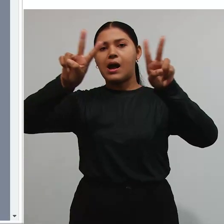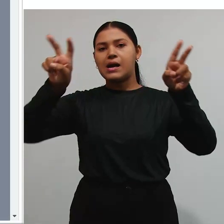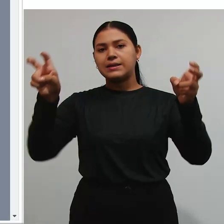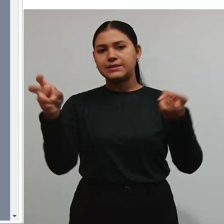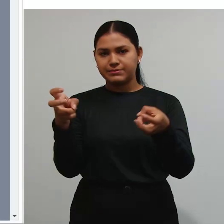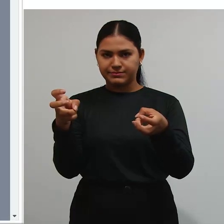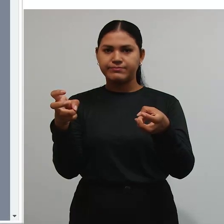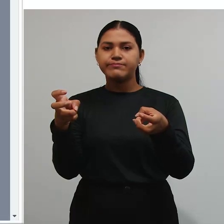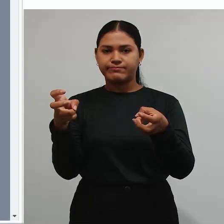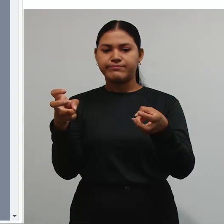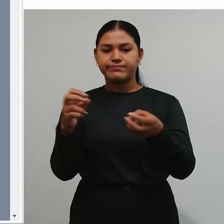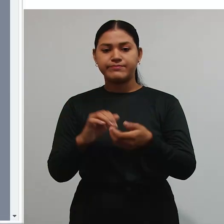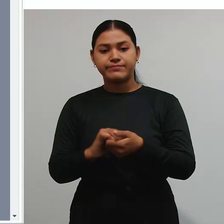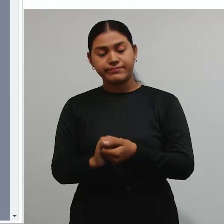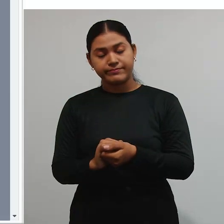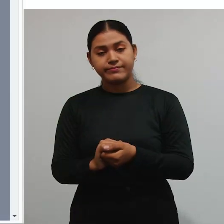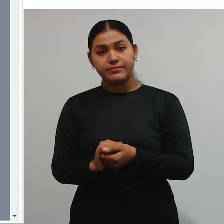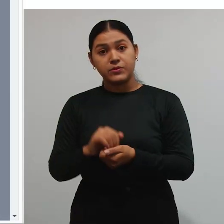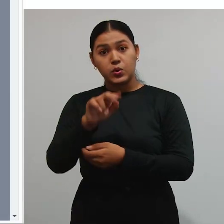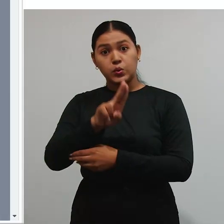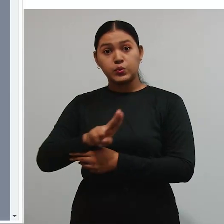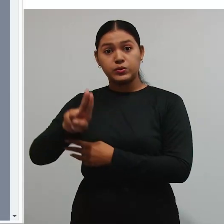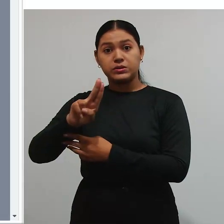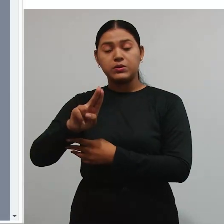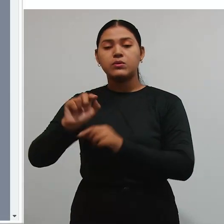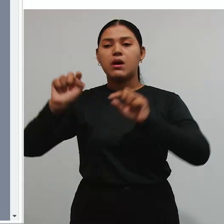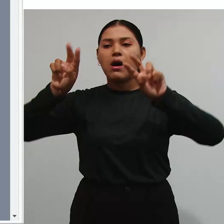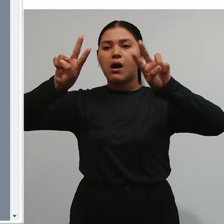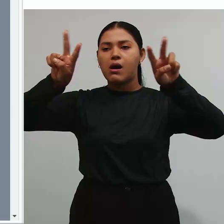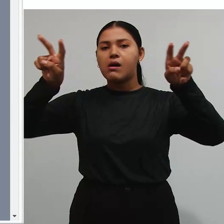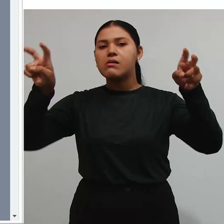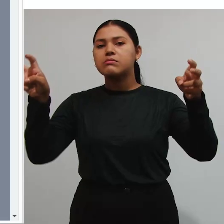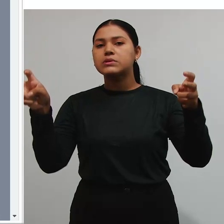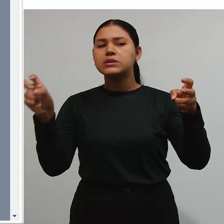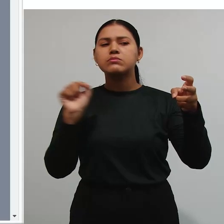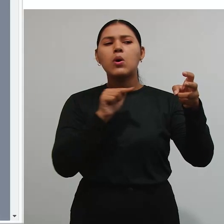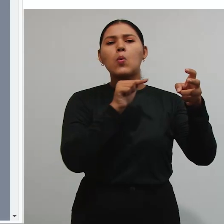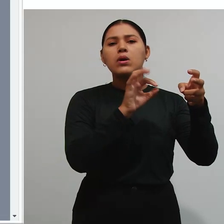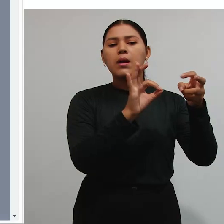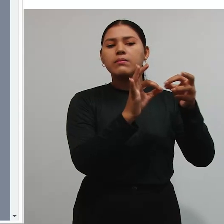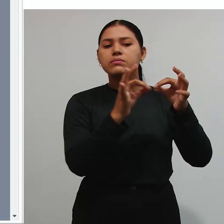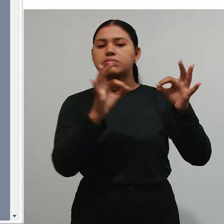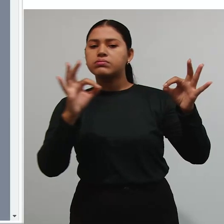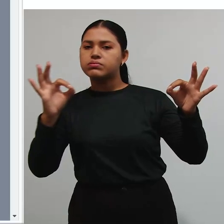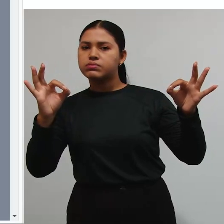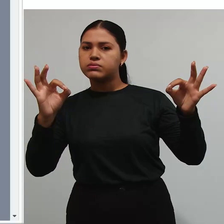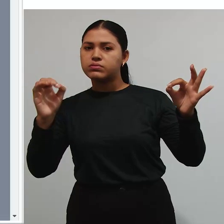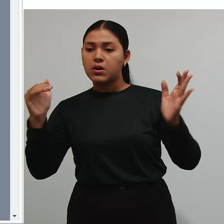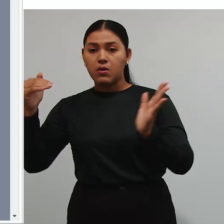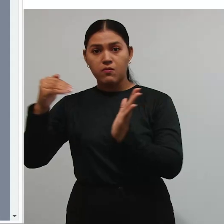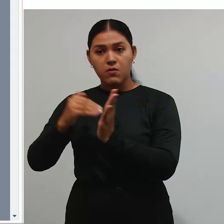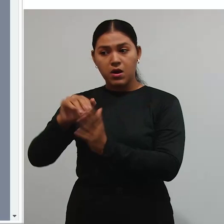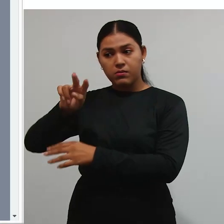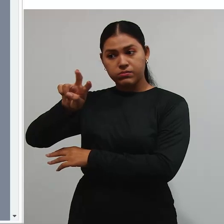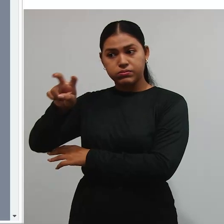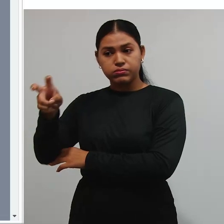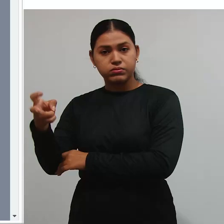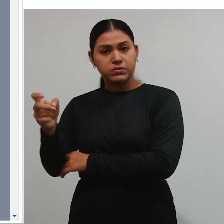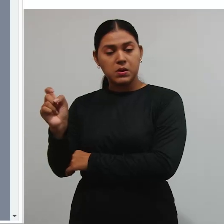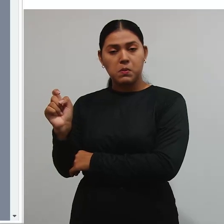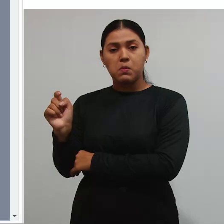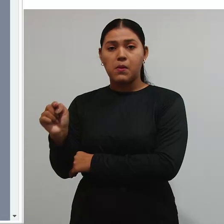eu tenho destaque de aspas, que é o trecho onde me interessa. Eu estou falando a identidade e prática docente, a